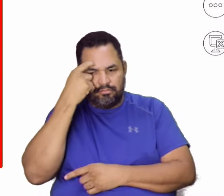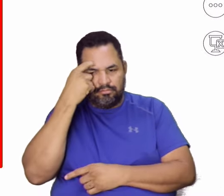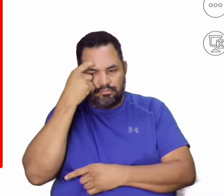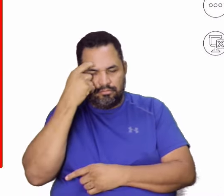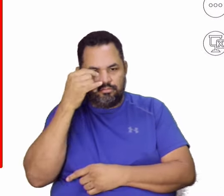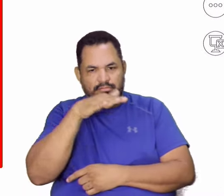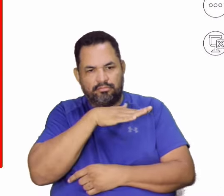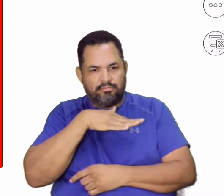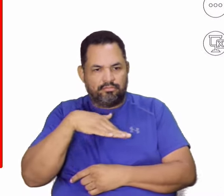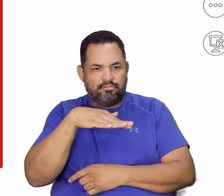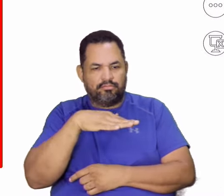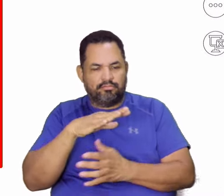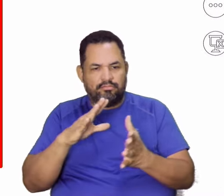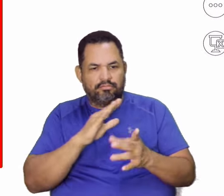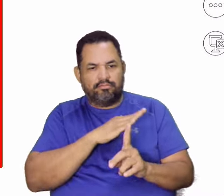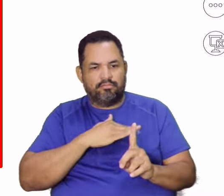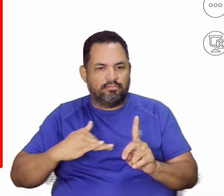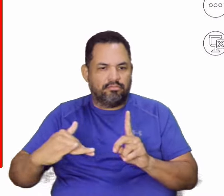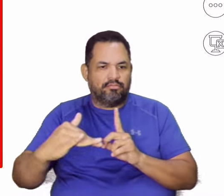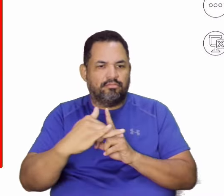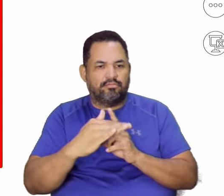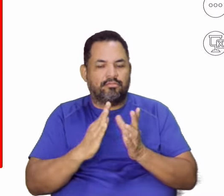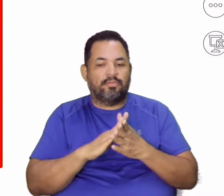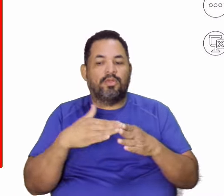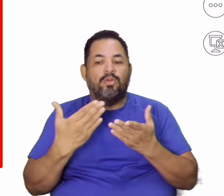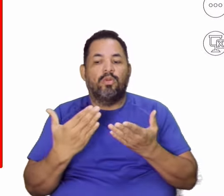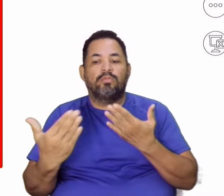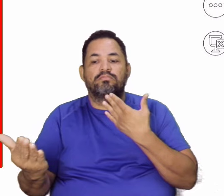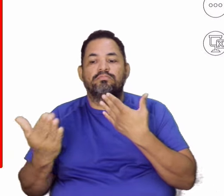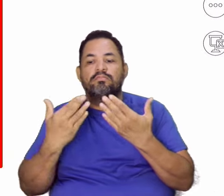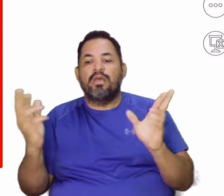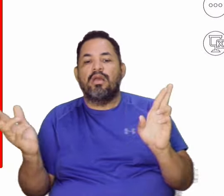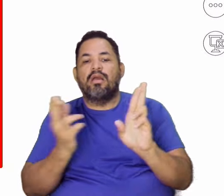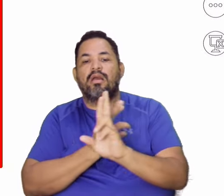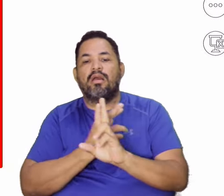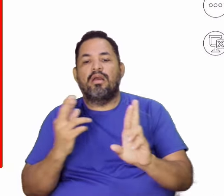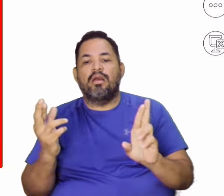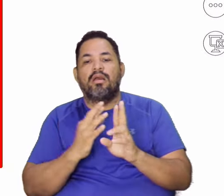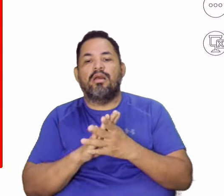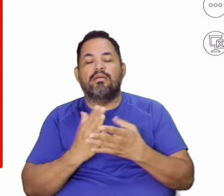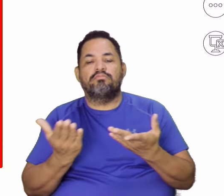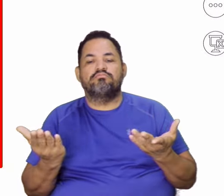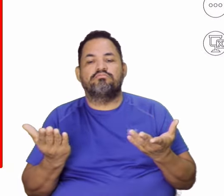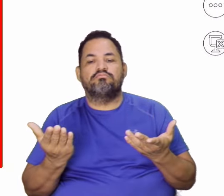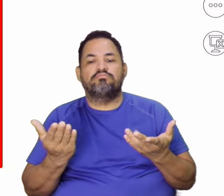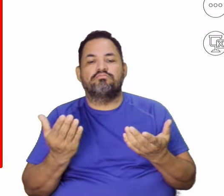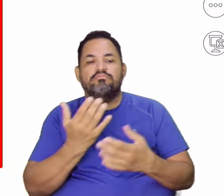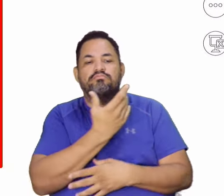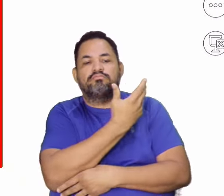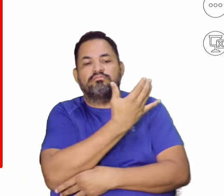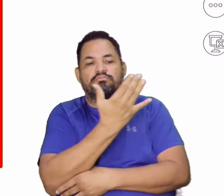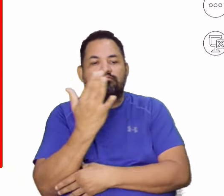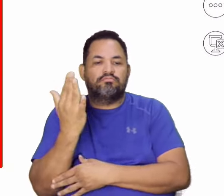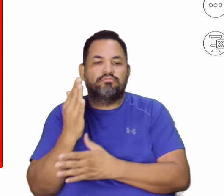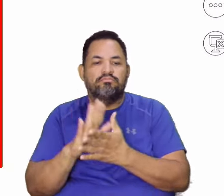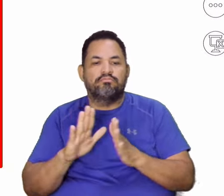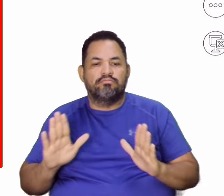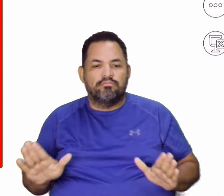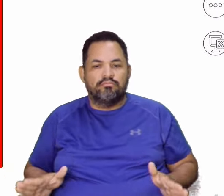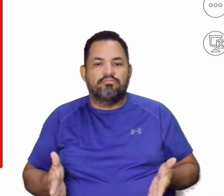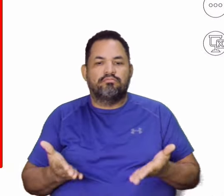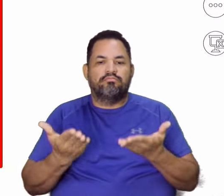conscientização ambiental ao conectar pessoas diretamente com a natureza